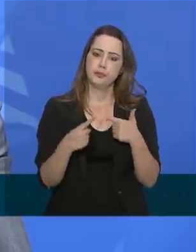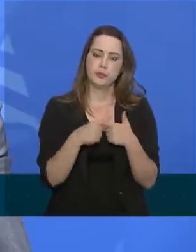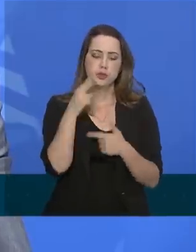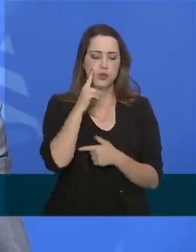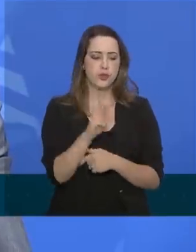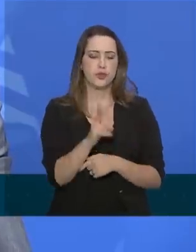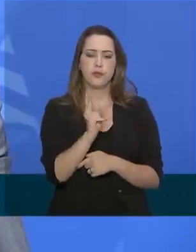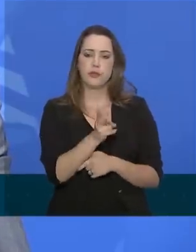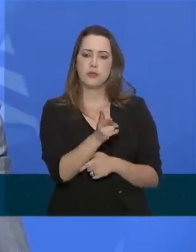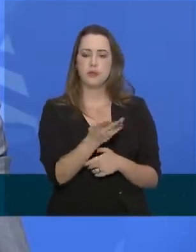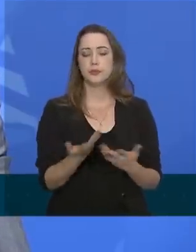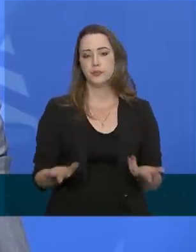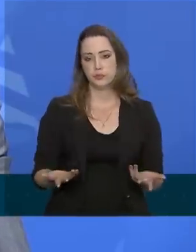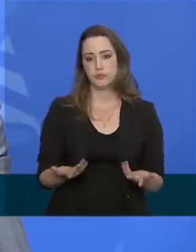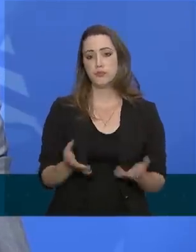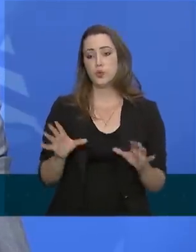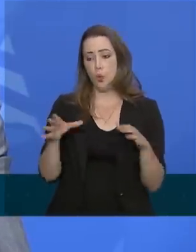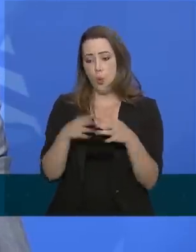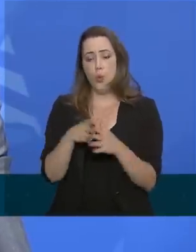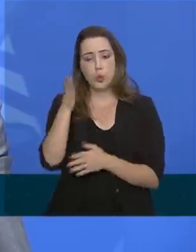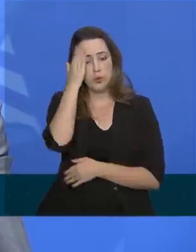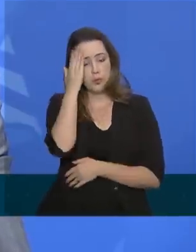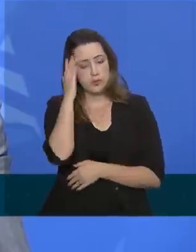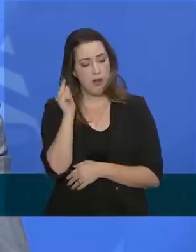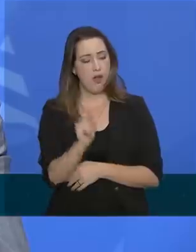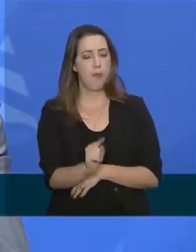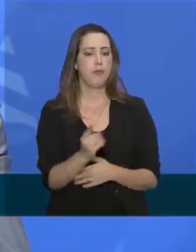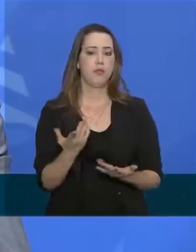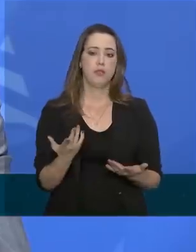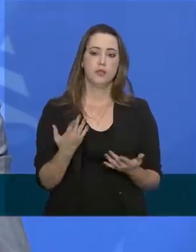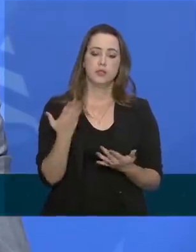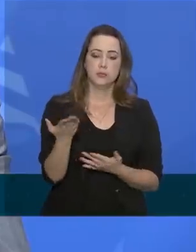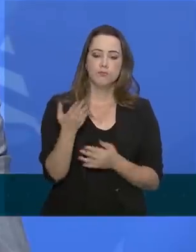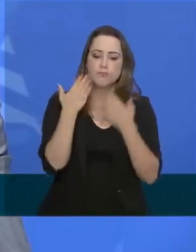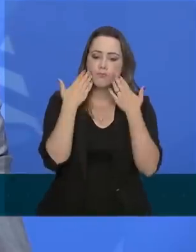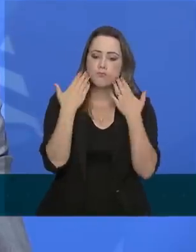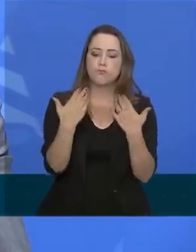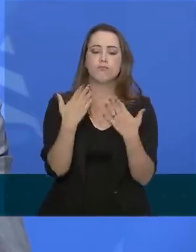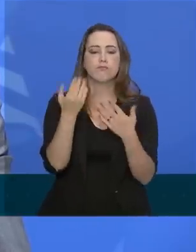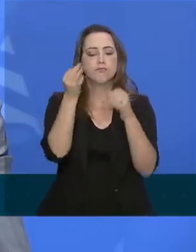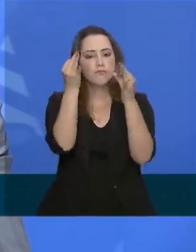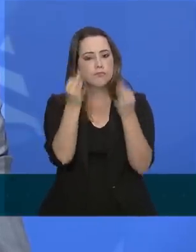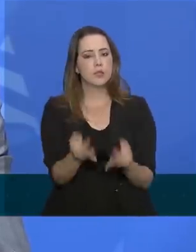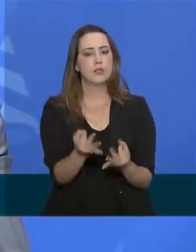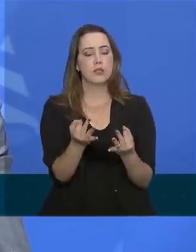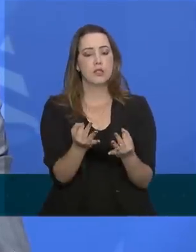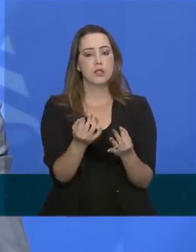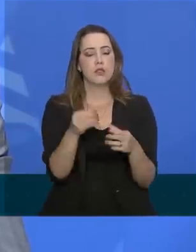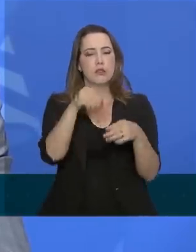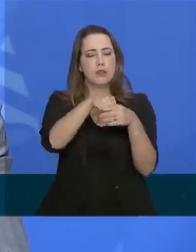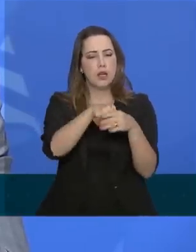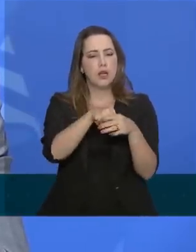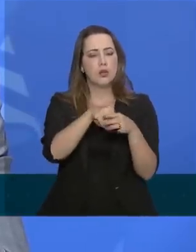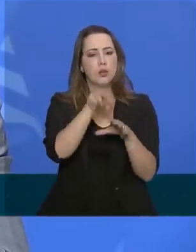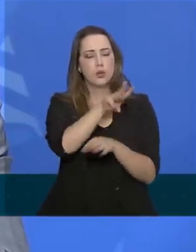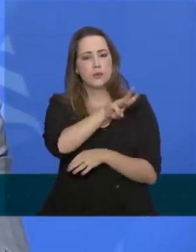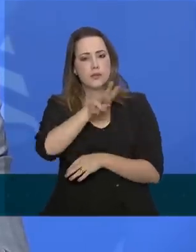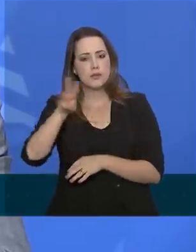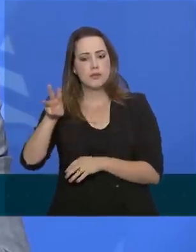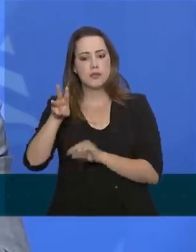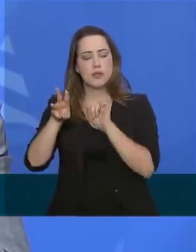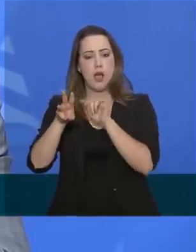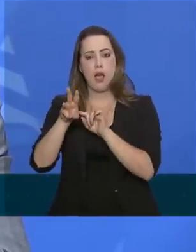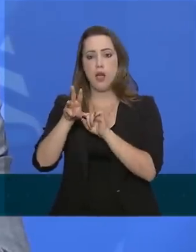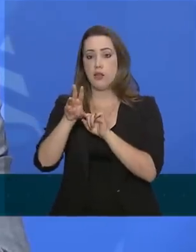de terra a equipe sabe disso tanto que a expressa menção no site do inpi no campo é